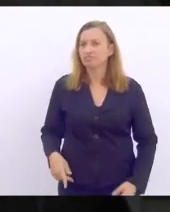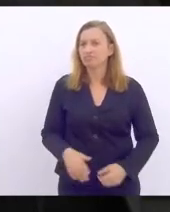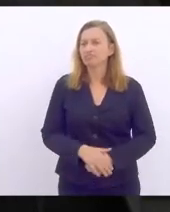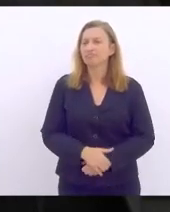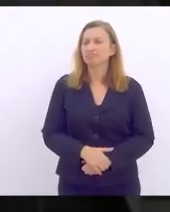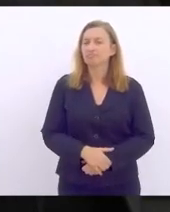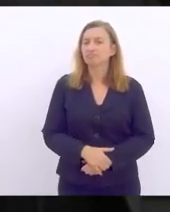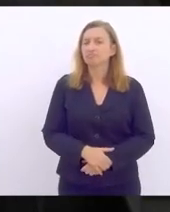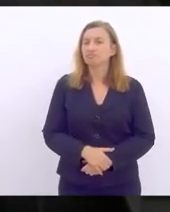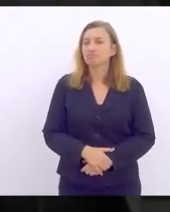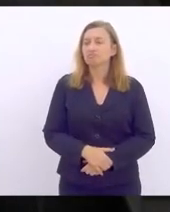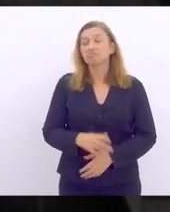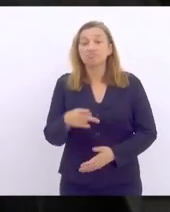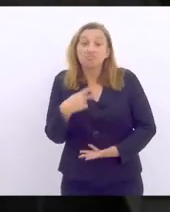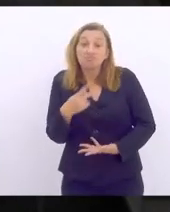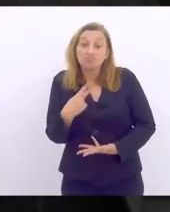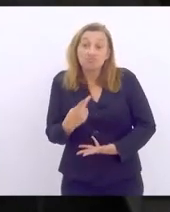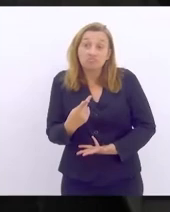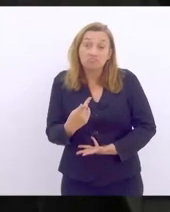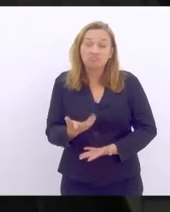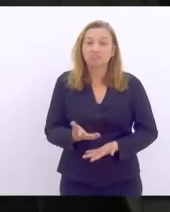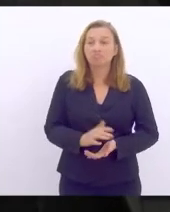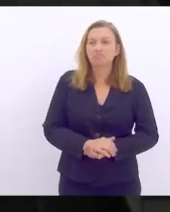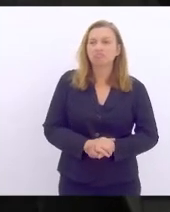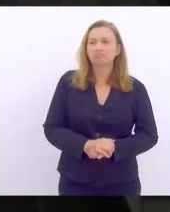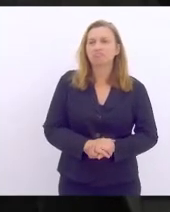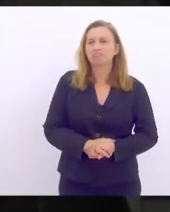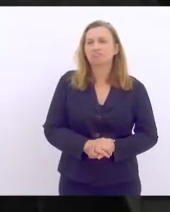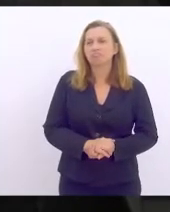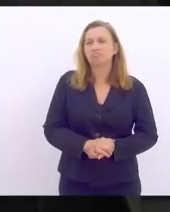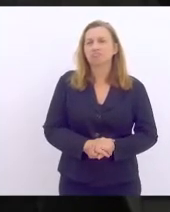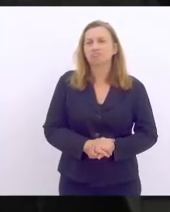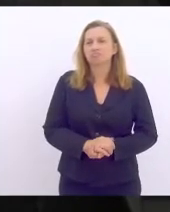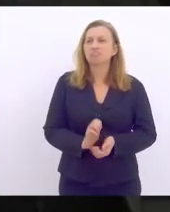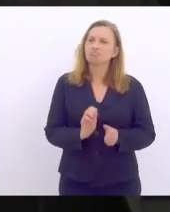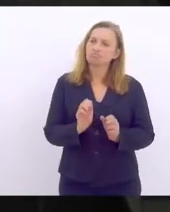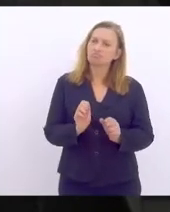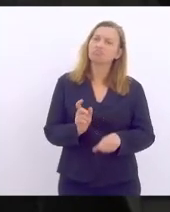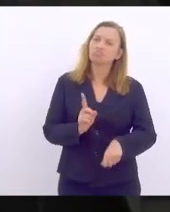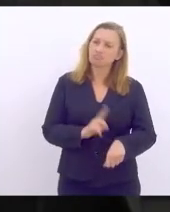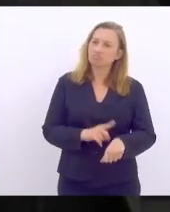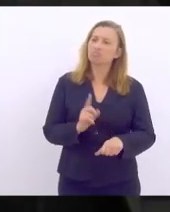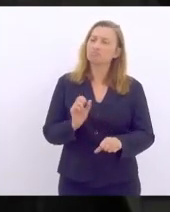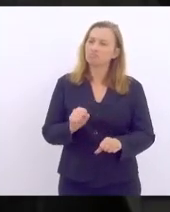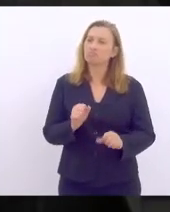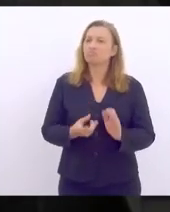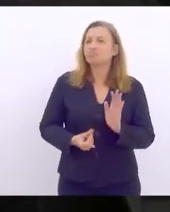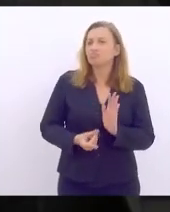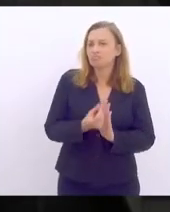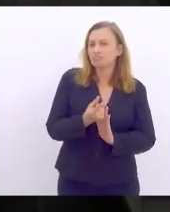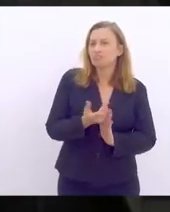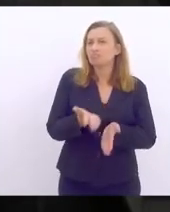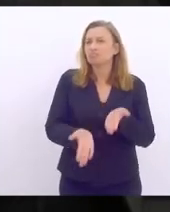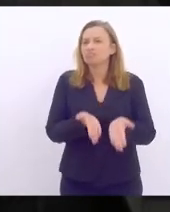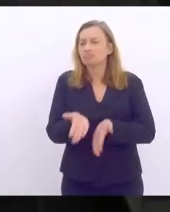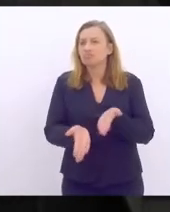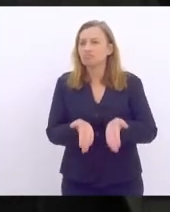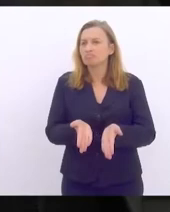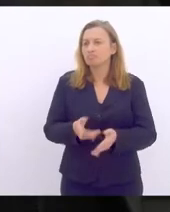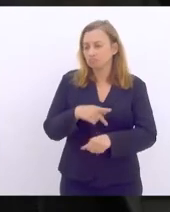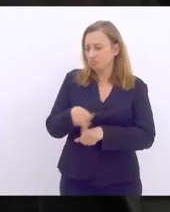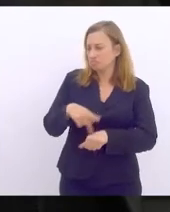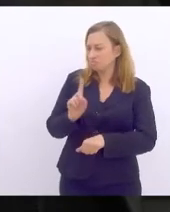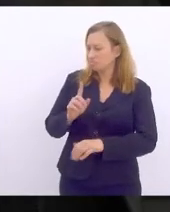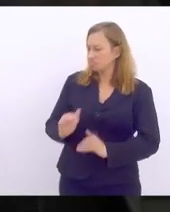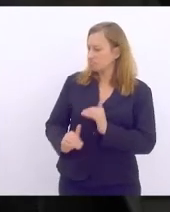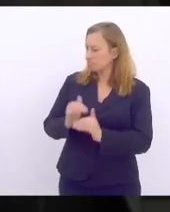O que adianta dizer que temos que investir Temos que cuidar e que o país não se desenvolve